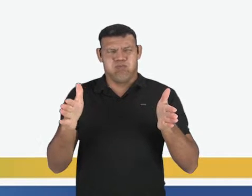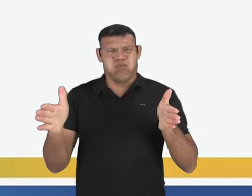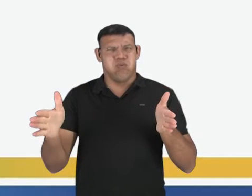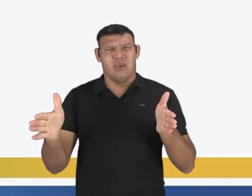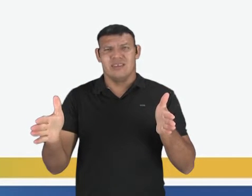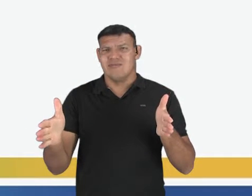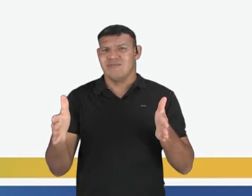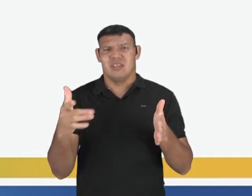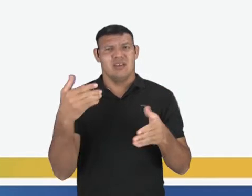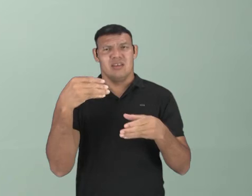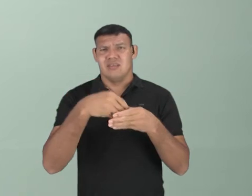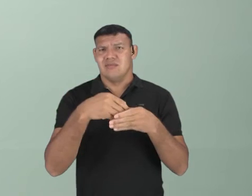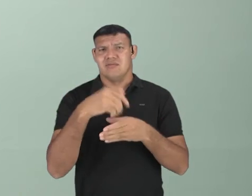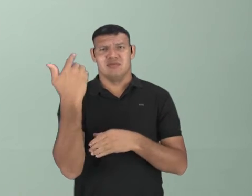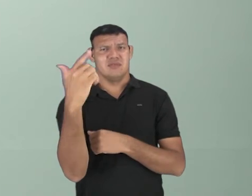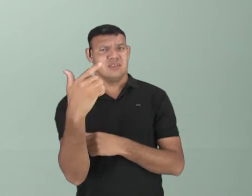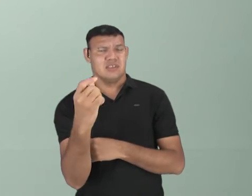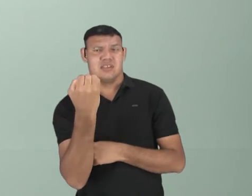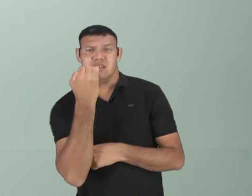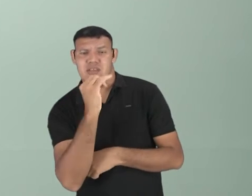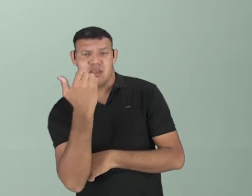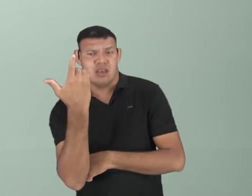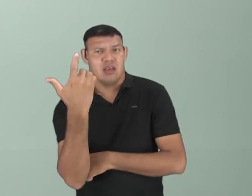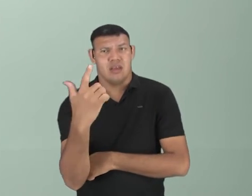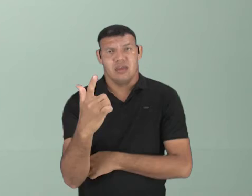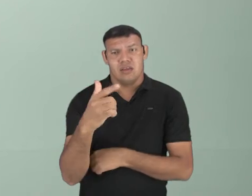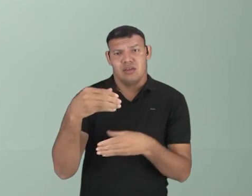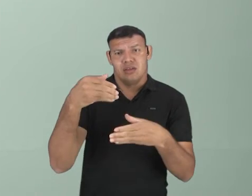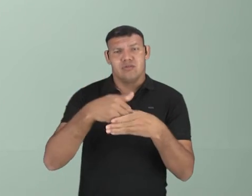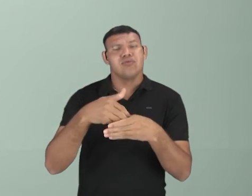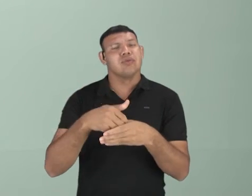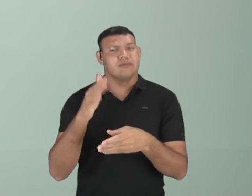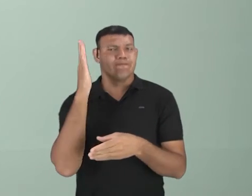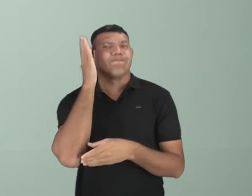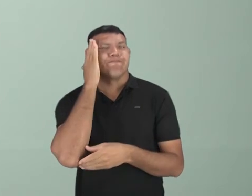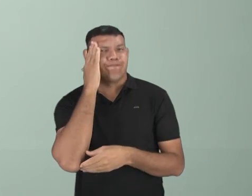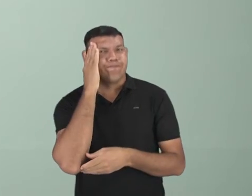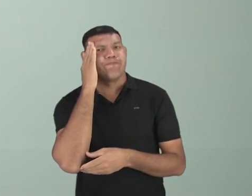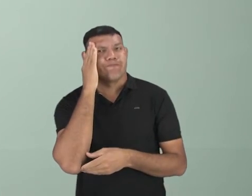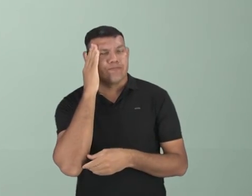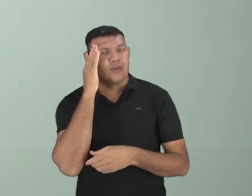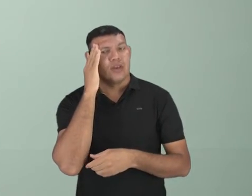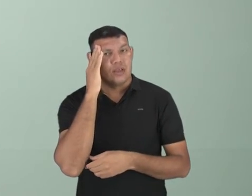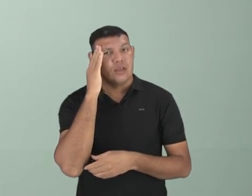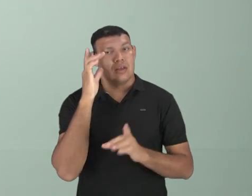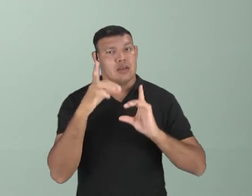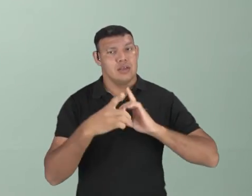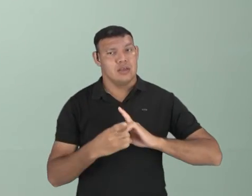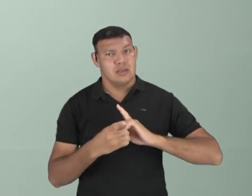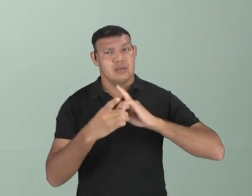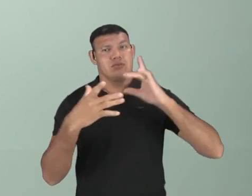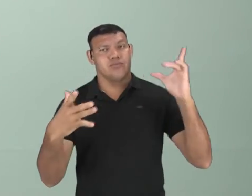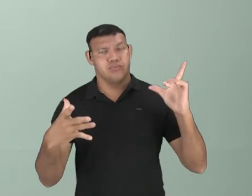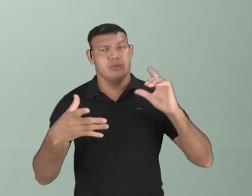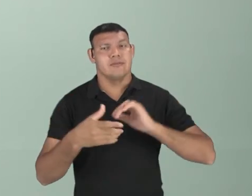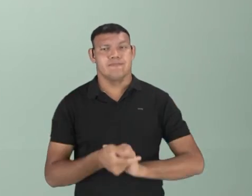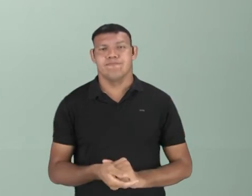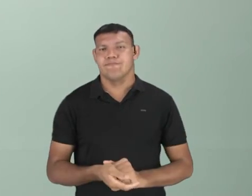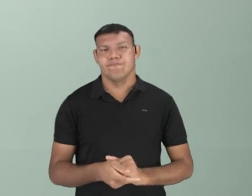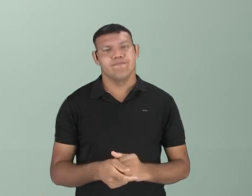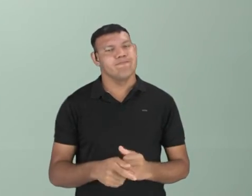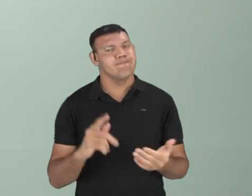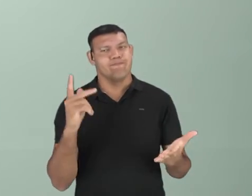tivemos eleições. Então, claro, se não tem eleições, a gente já sabe que essa democracia, né, ela não